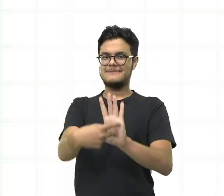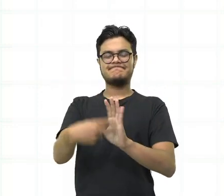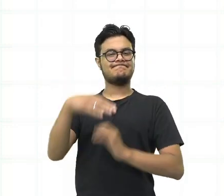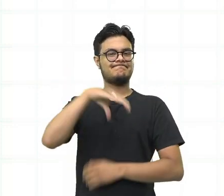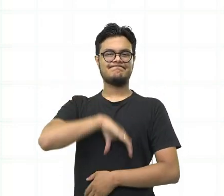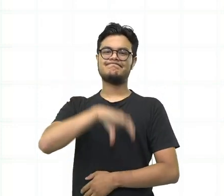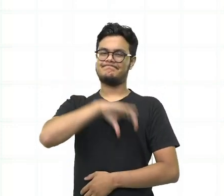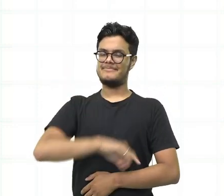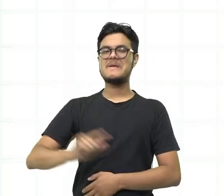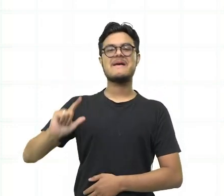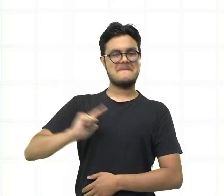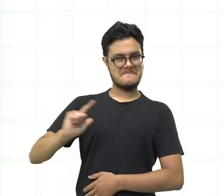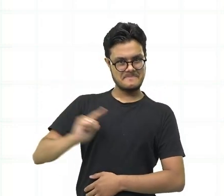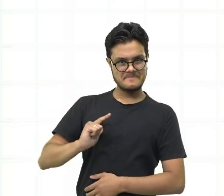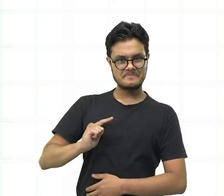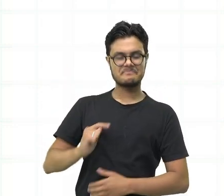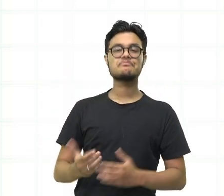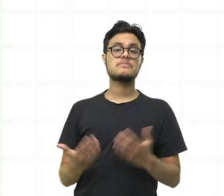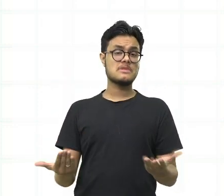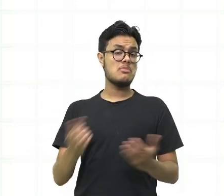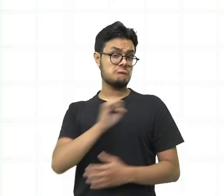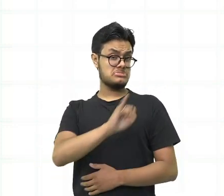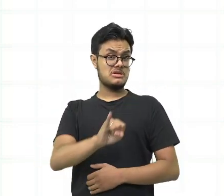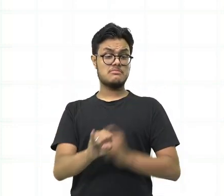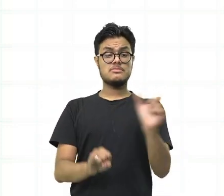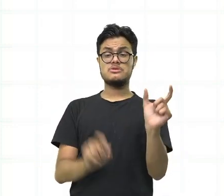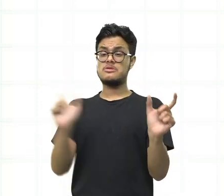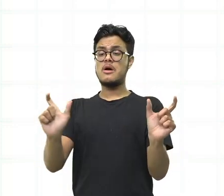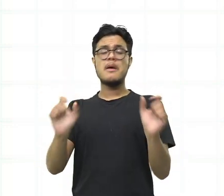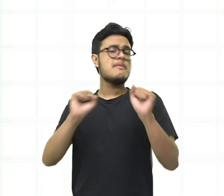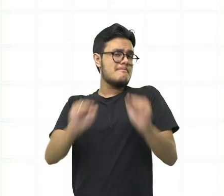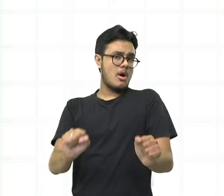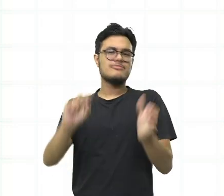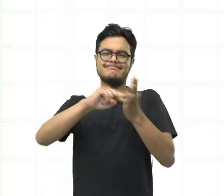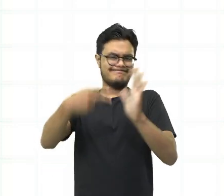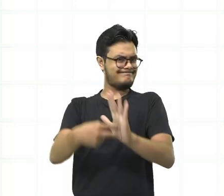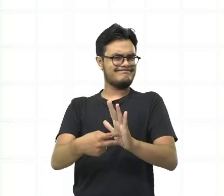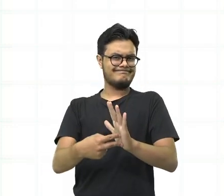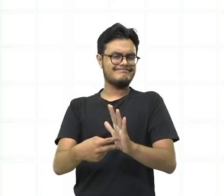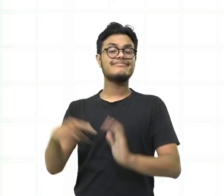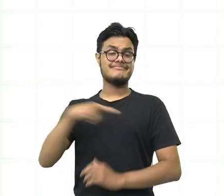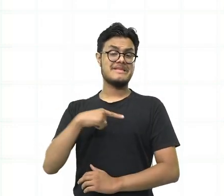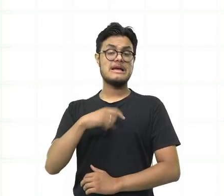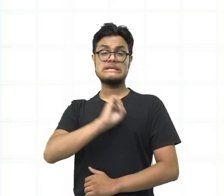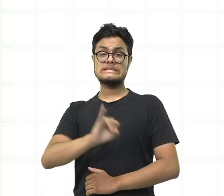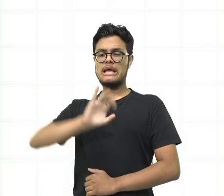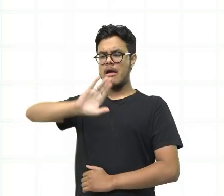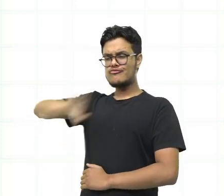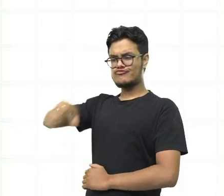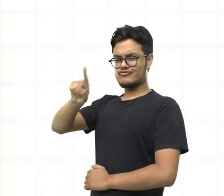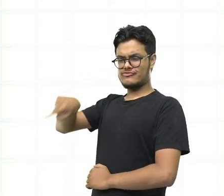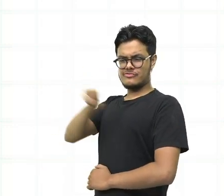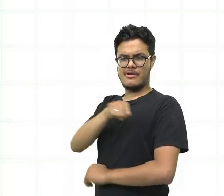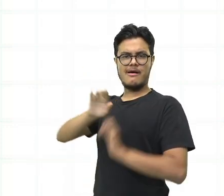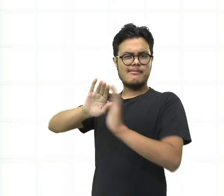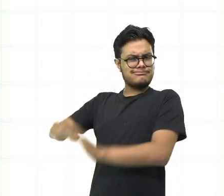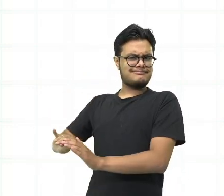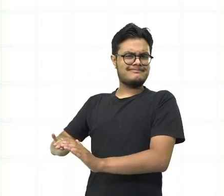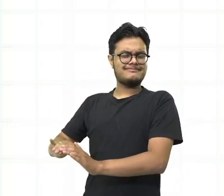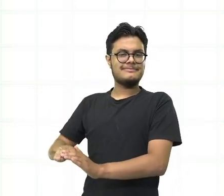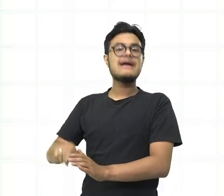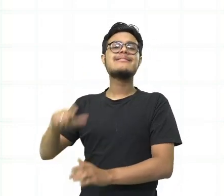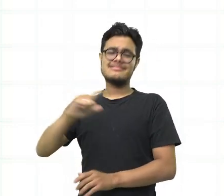Lealmente. Então, novamente, se eu deixar os dois afixos juntos, a palavra existe. Se eu tirar os